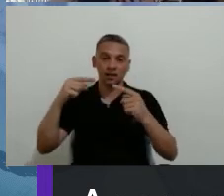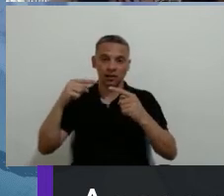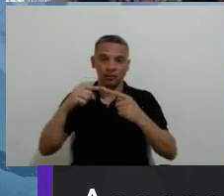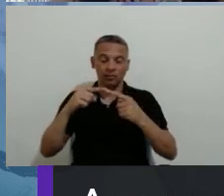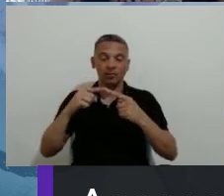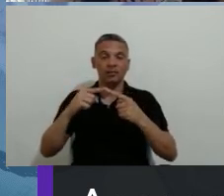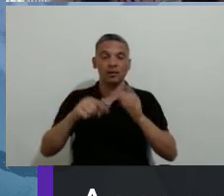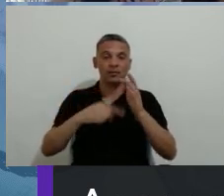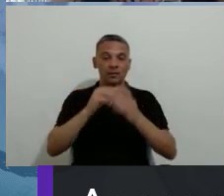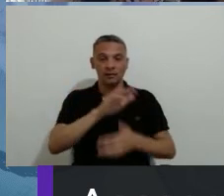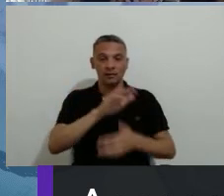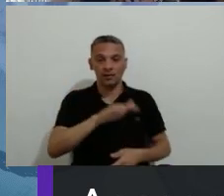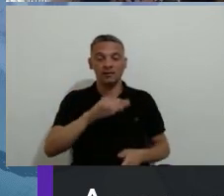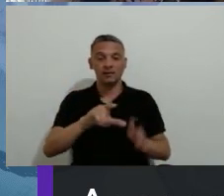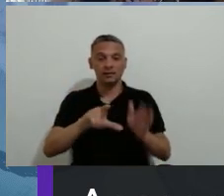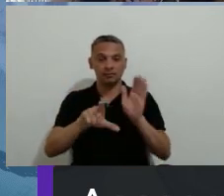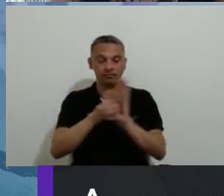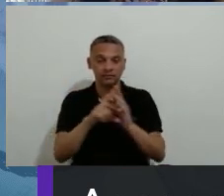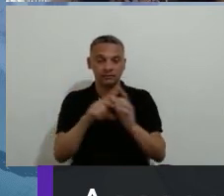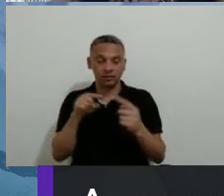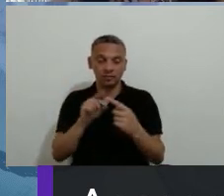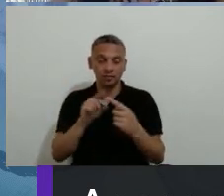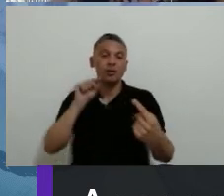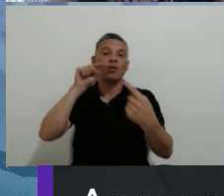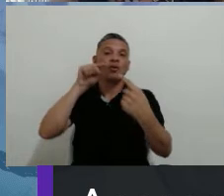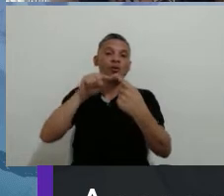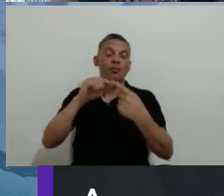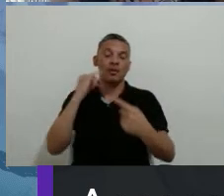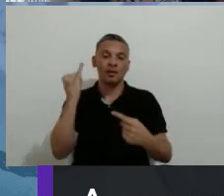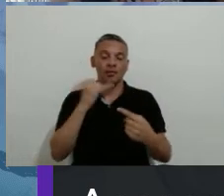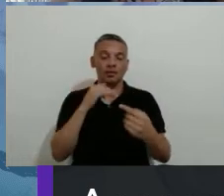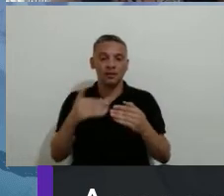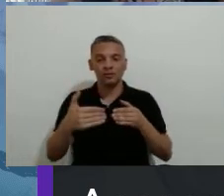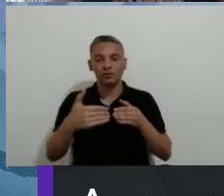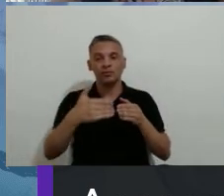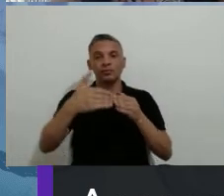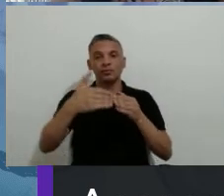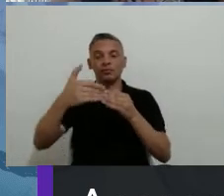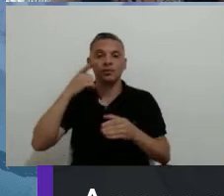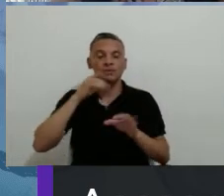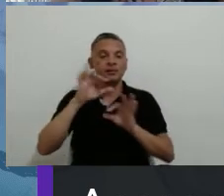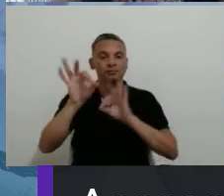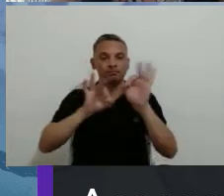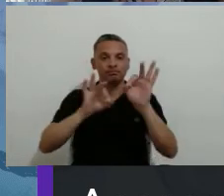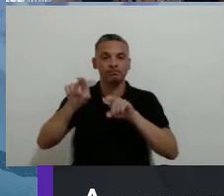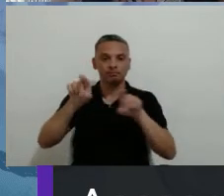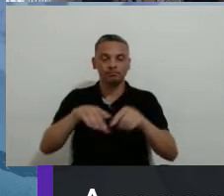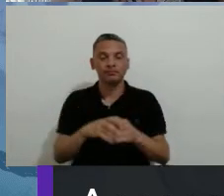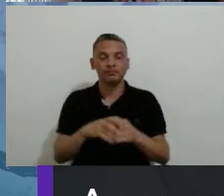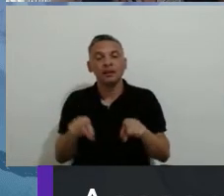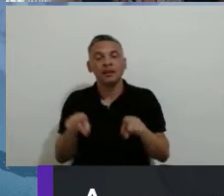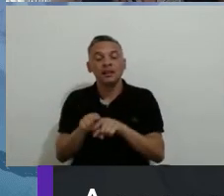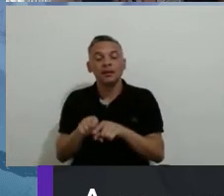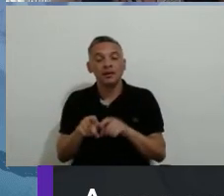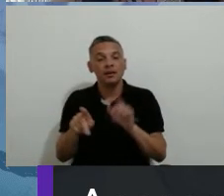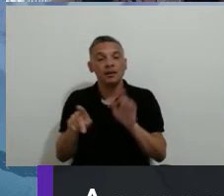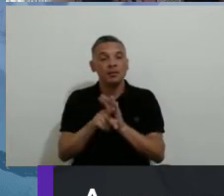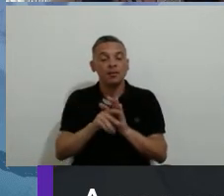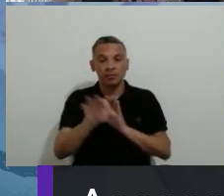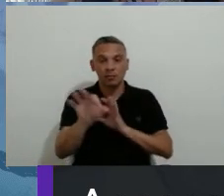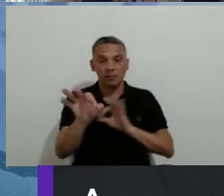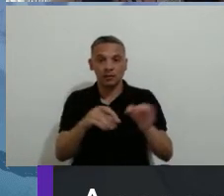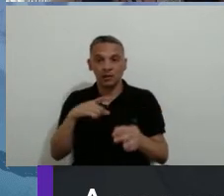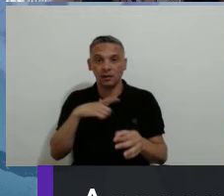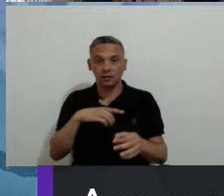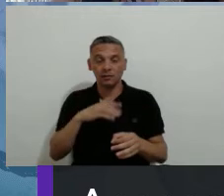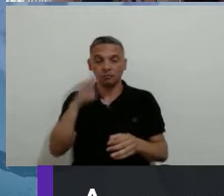o nosso eixo, né, a nossa vela que nos leva em todo o observatório, e no próprio Plano Nacional pela